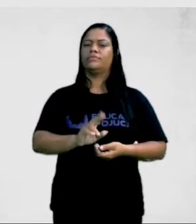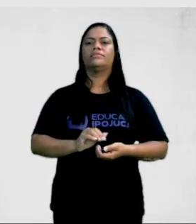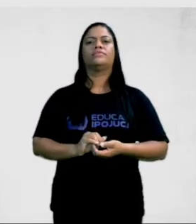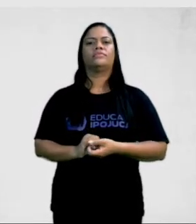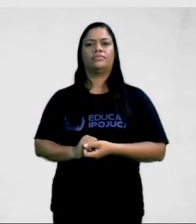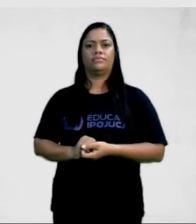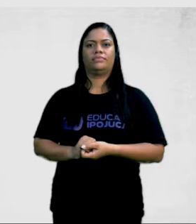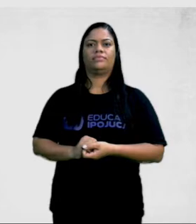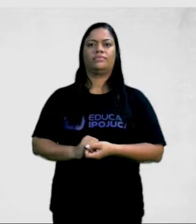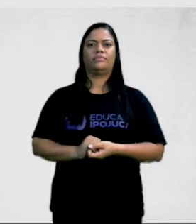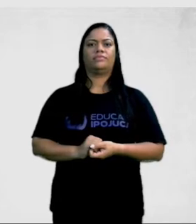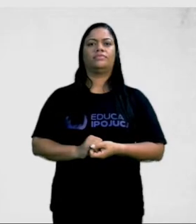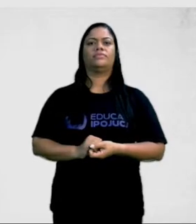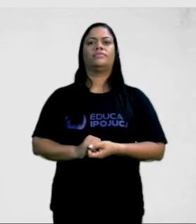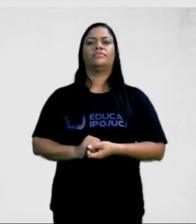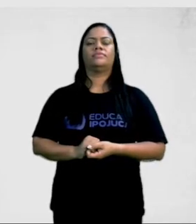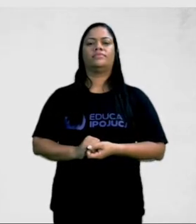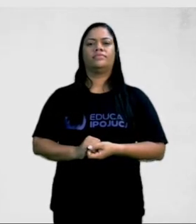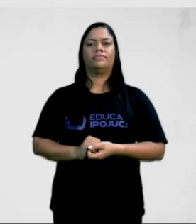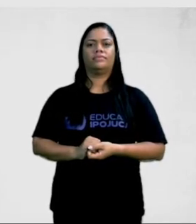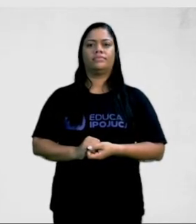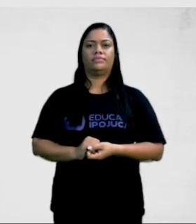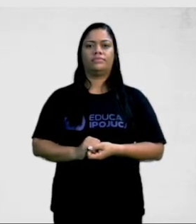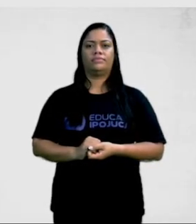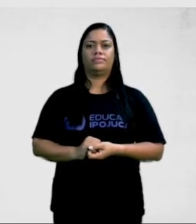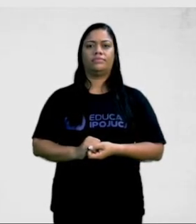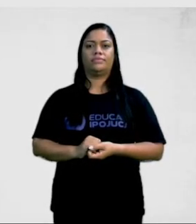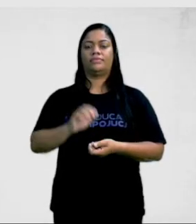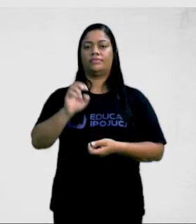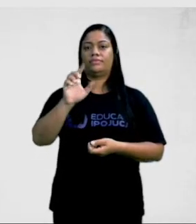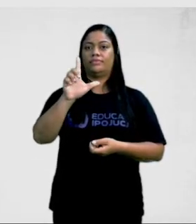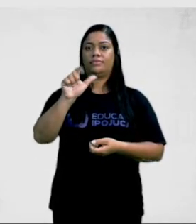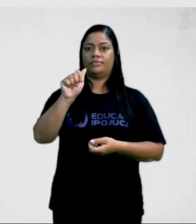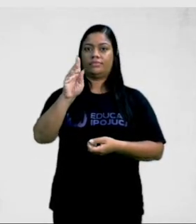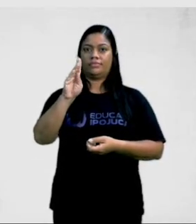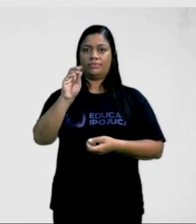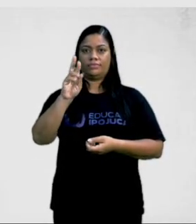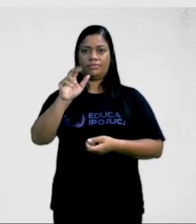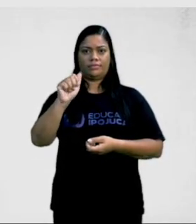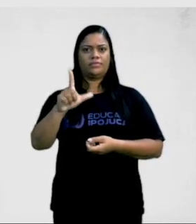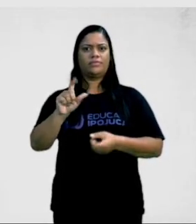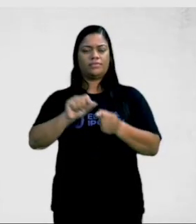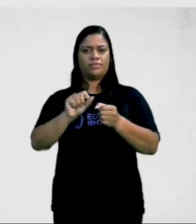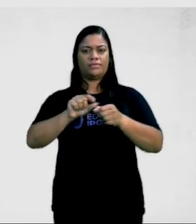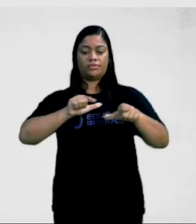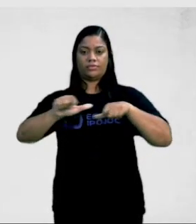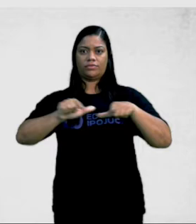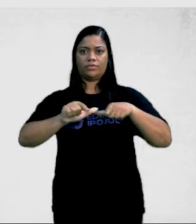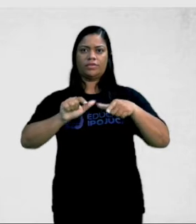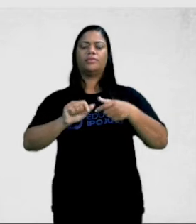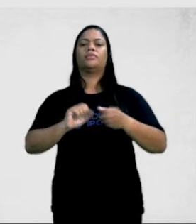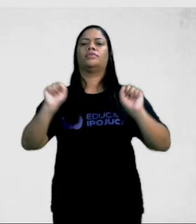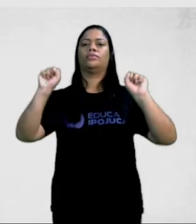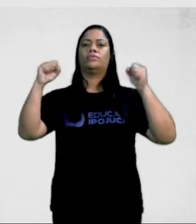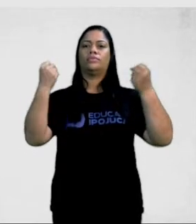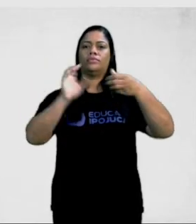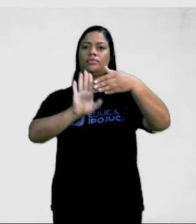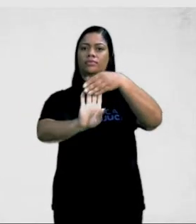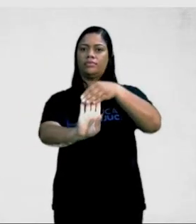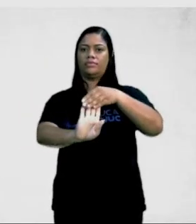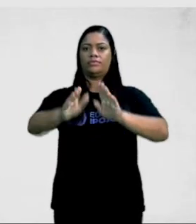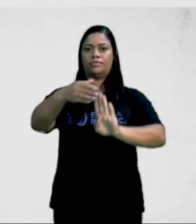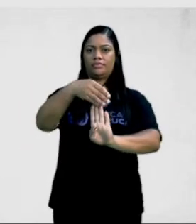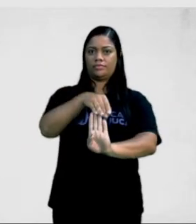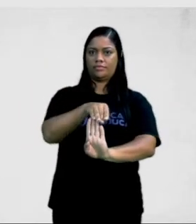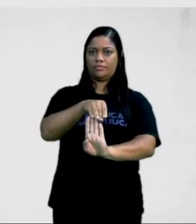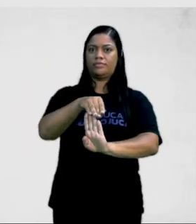elementos da ginástica de contorcionismo. A ginástica laboral, que é aquela ginástica que você faz no ambiente de trabalho, que você faz no espaço de